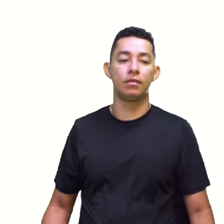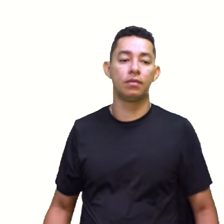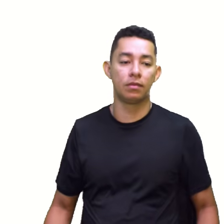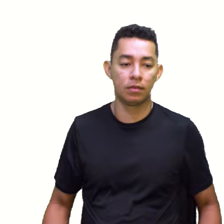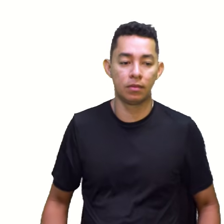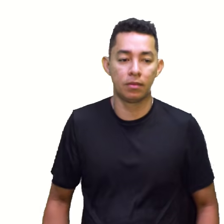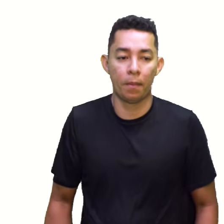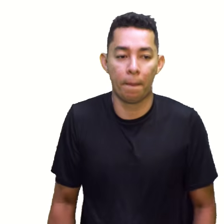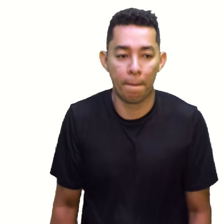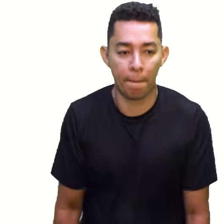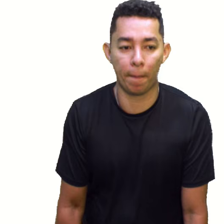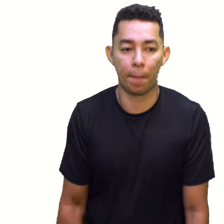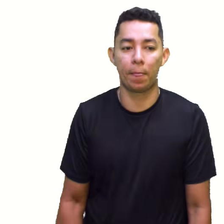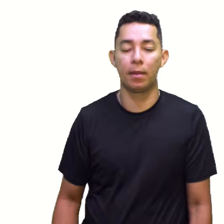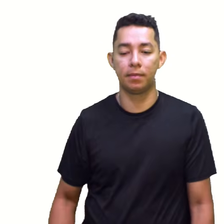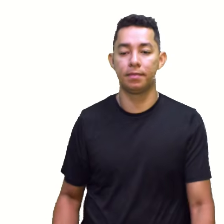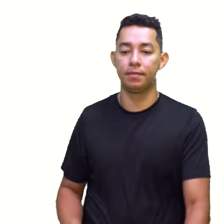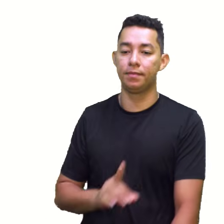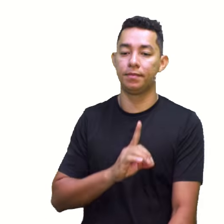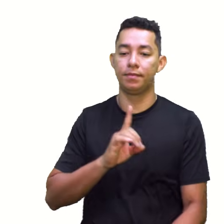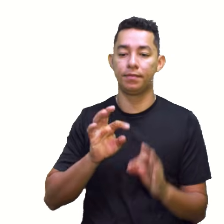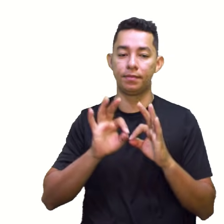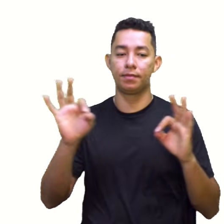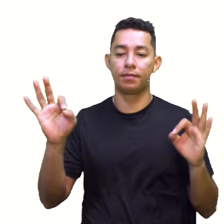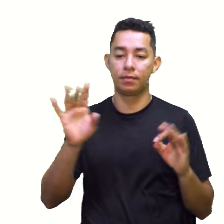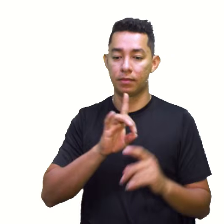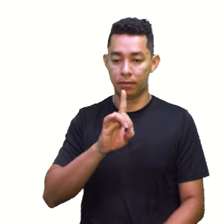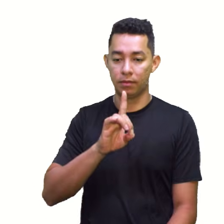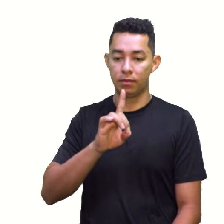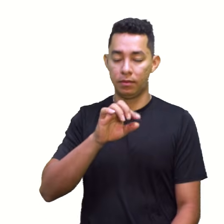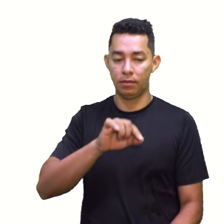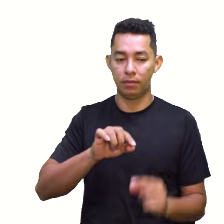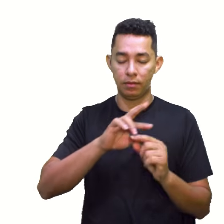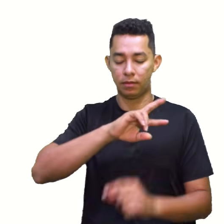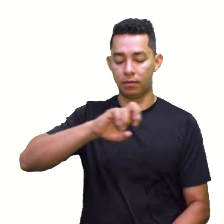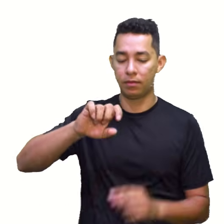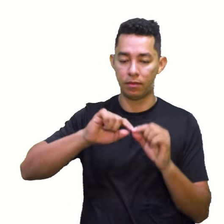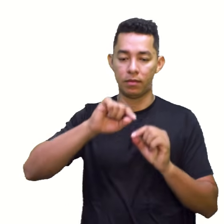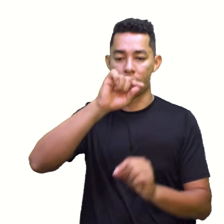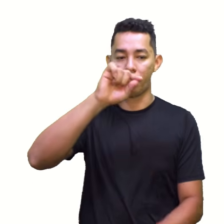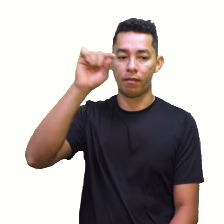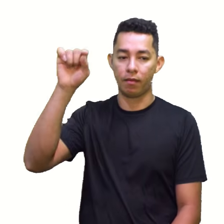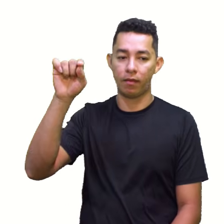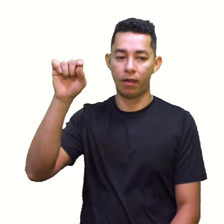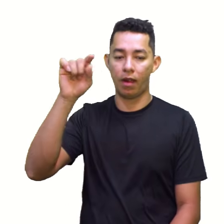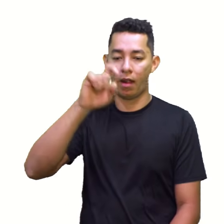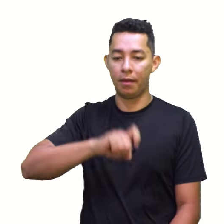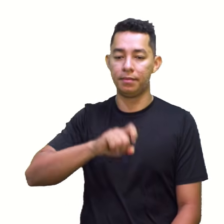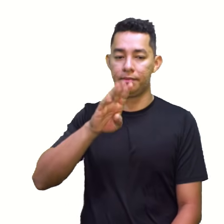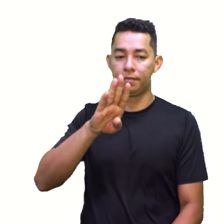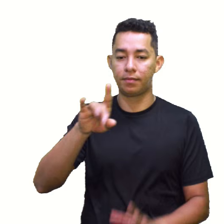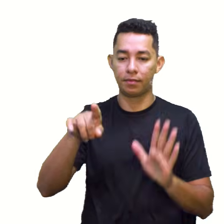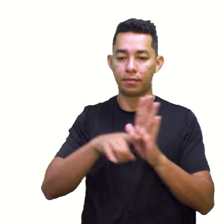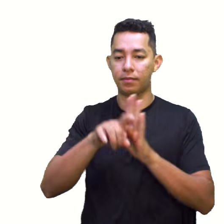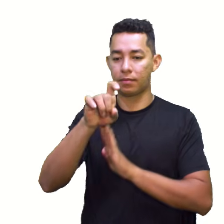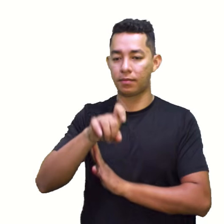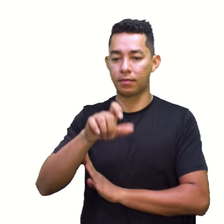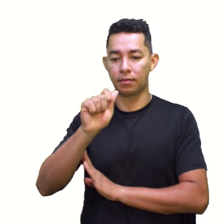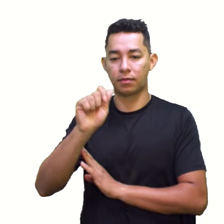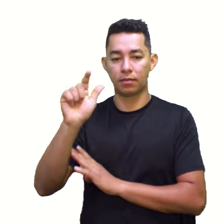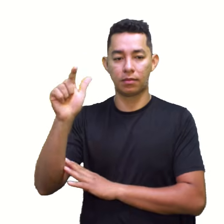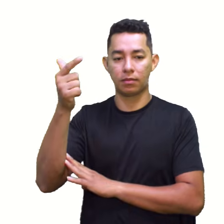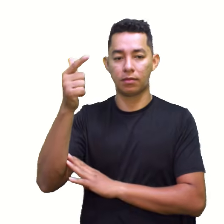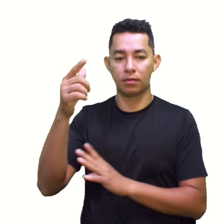Distância é igual a raiz quadrada de xb menos xa ao